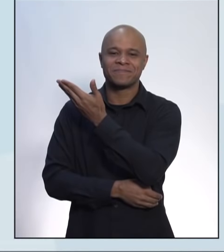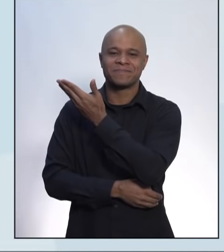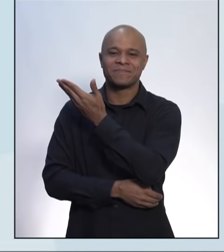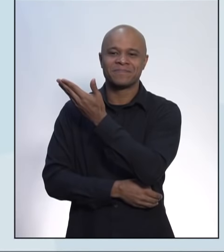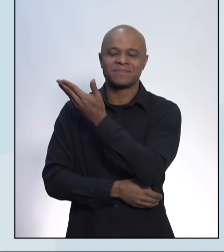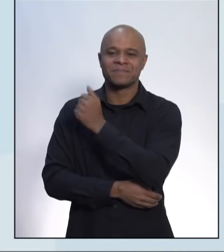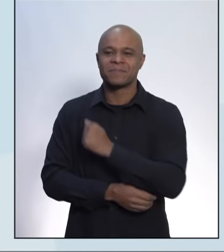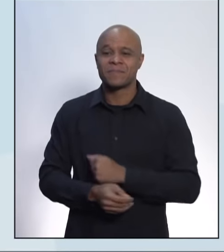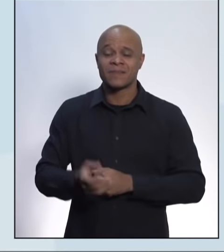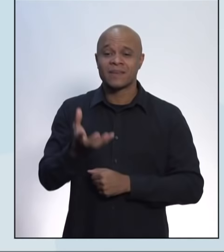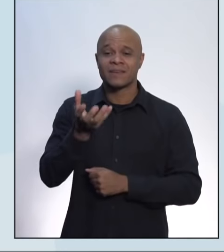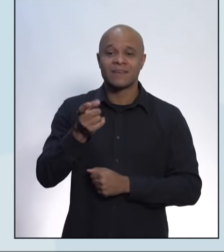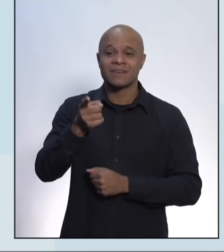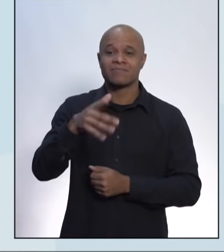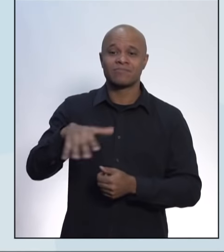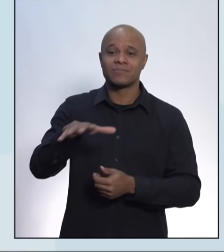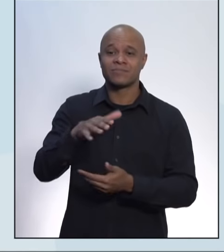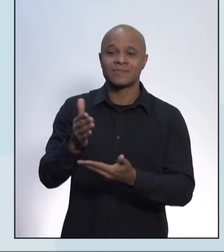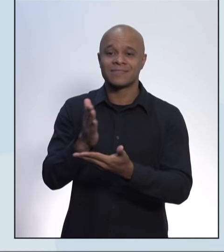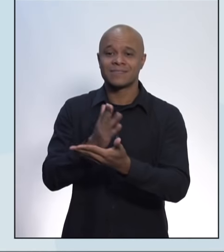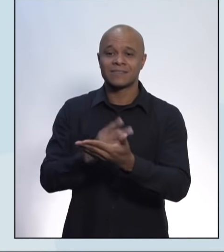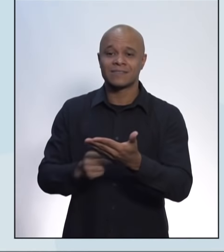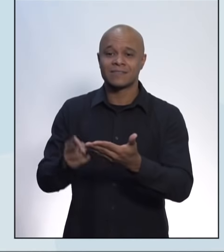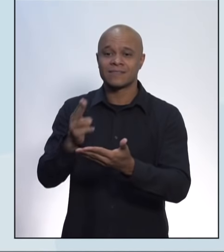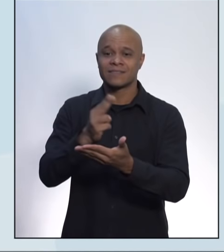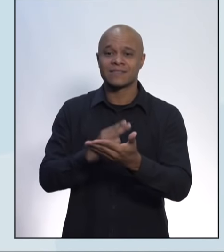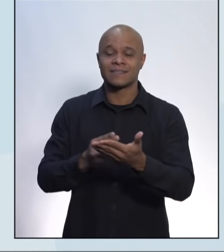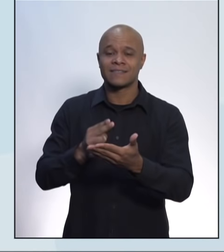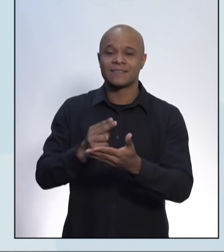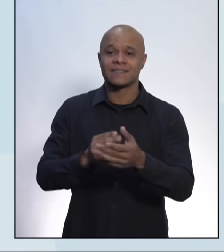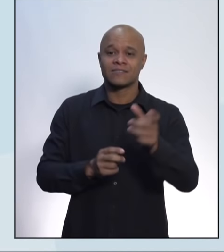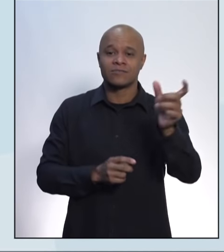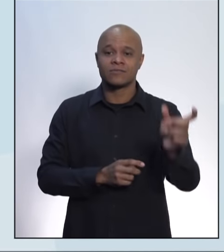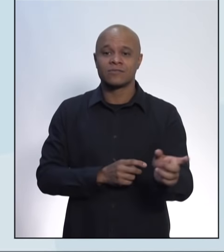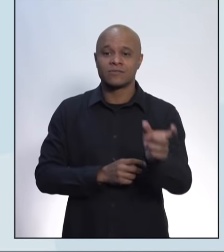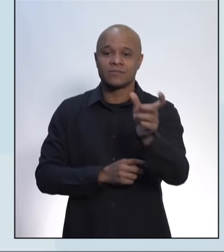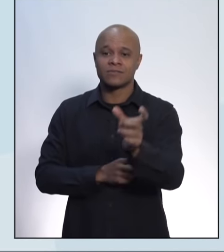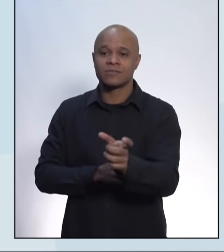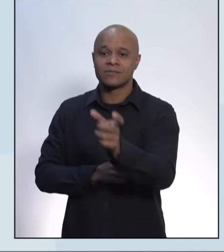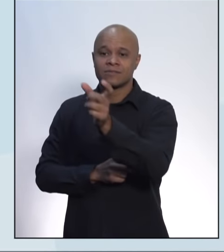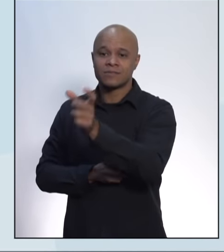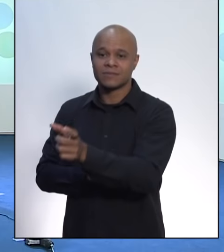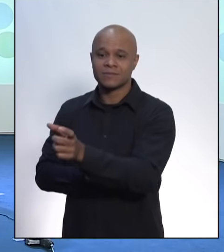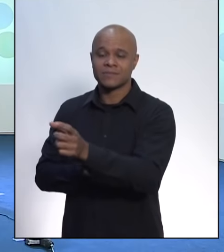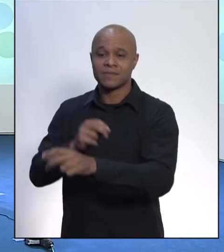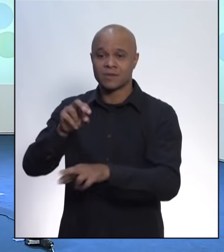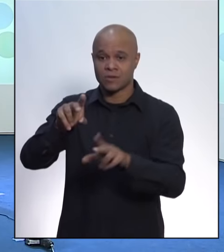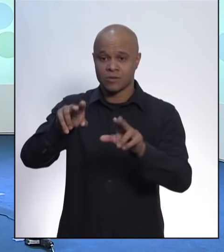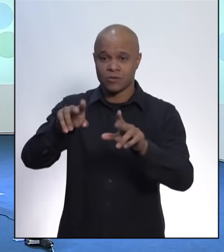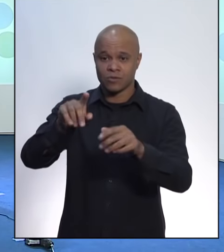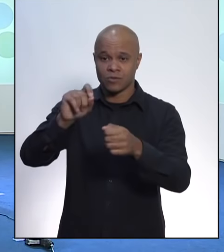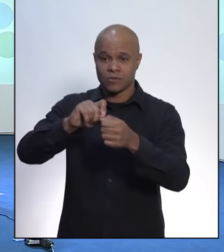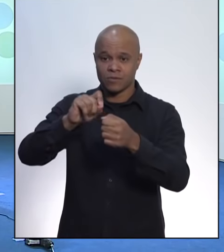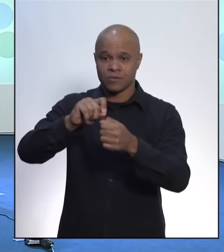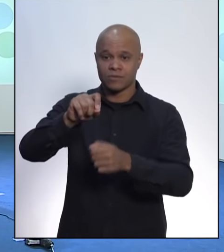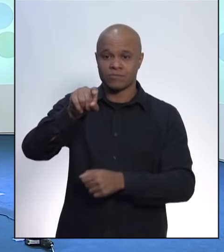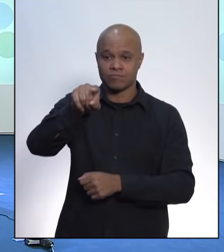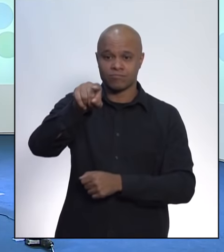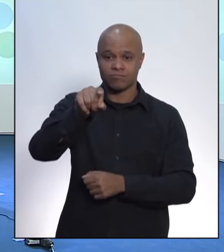vocês dizem no caderno de vocês três colunas como eu vou fazer aqui tá